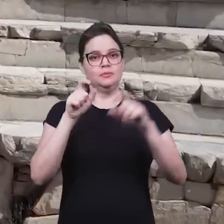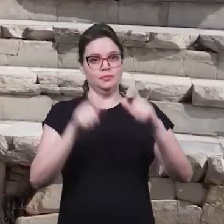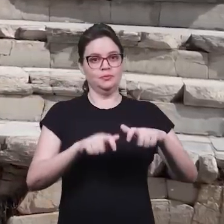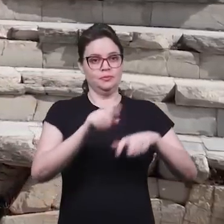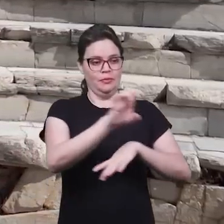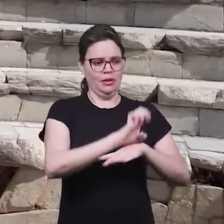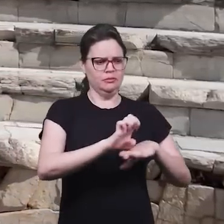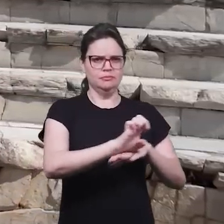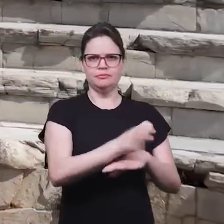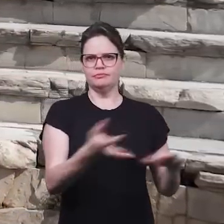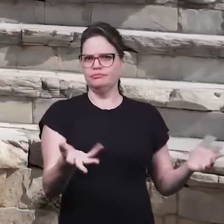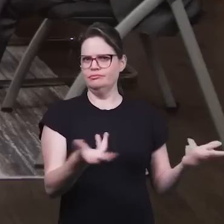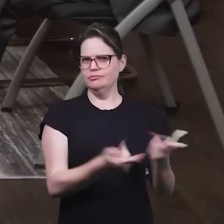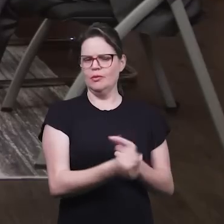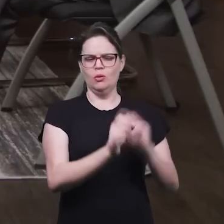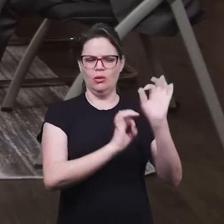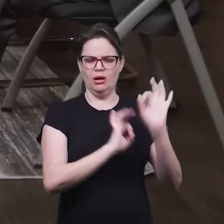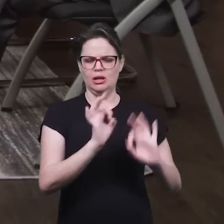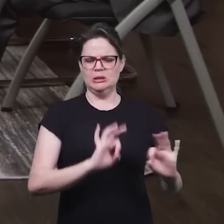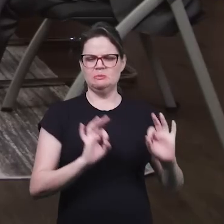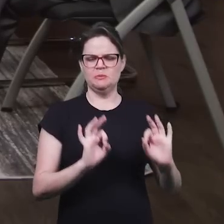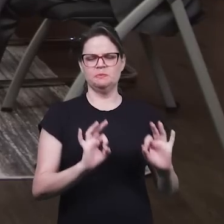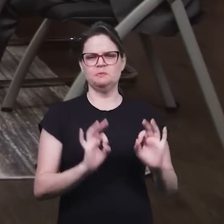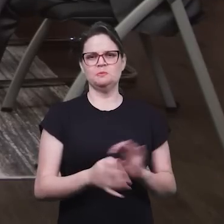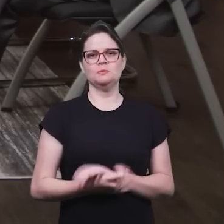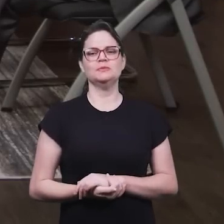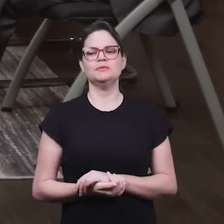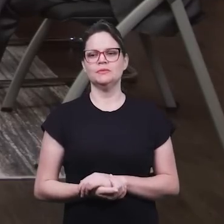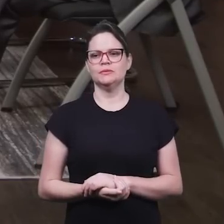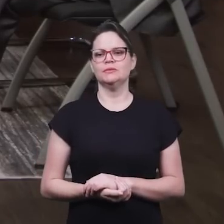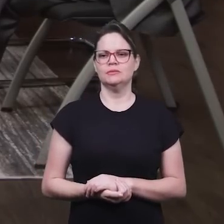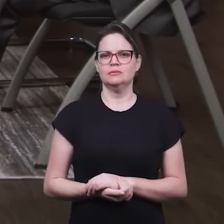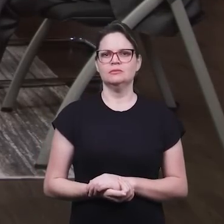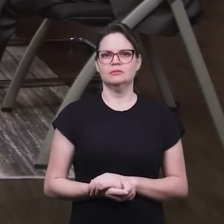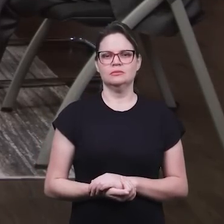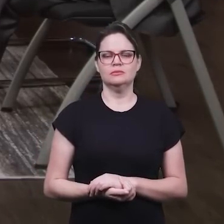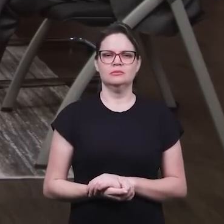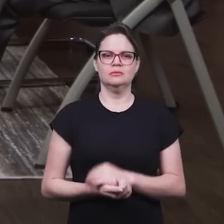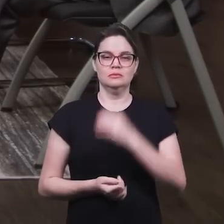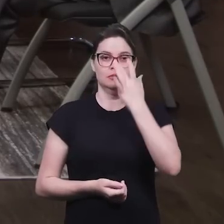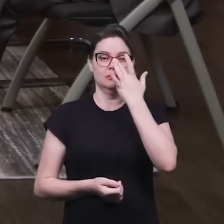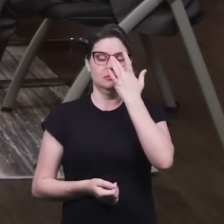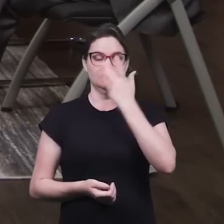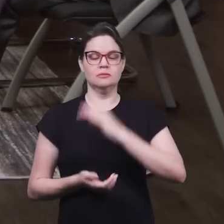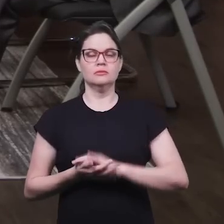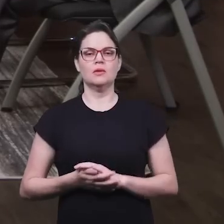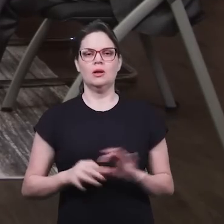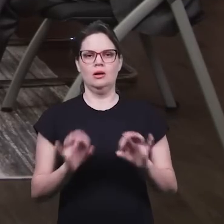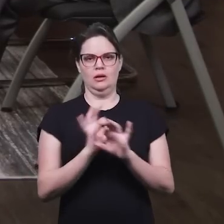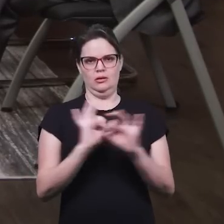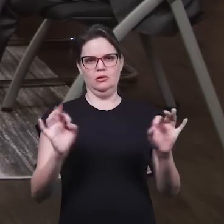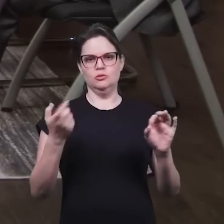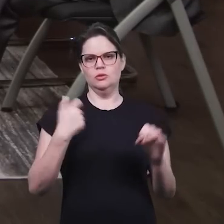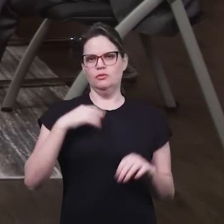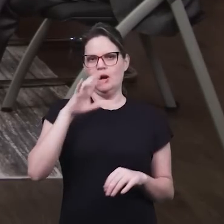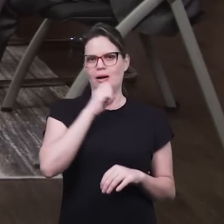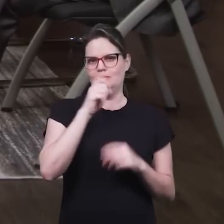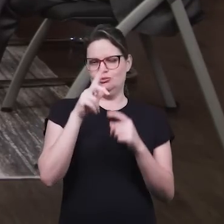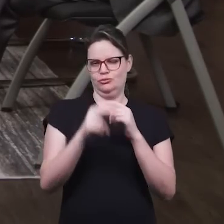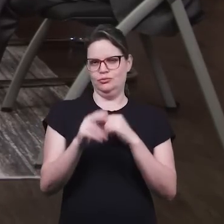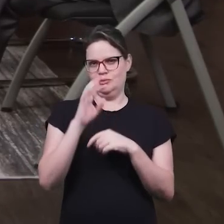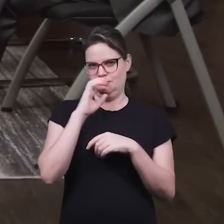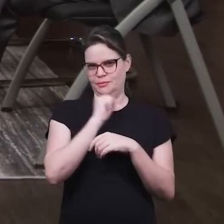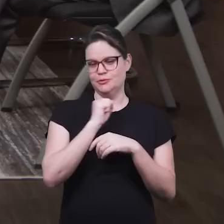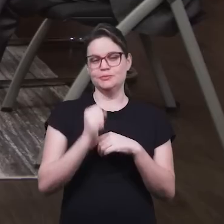Éfeso era uma cidade fantástica, muito organizada. O sítio arqueológico é muito vasto, né? Muito bem. Deixa eu fazer uma interferência aqui,